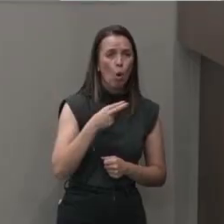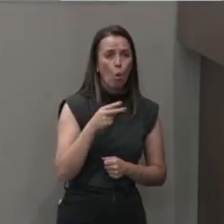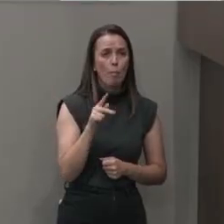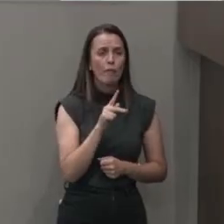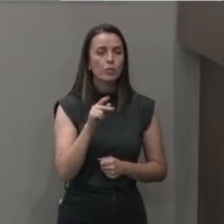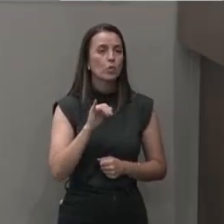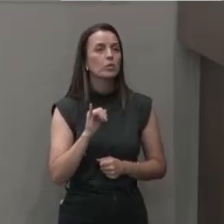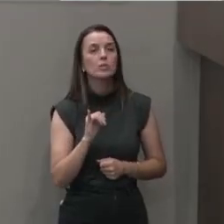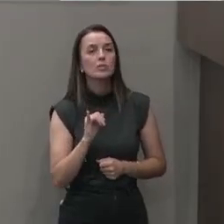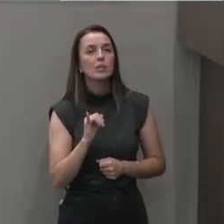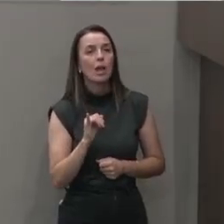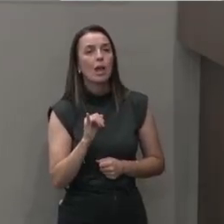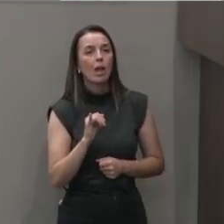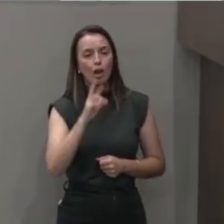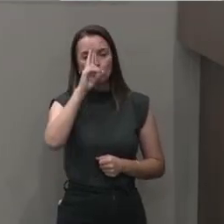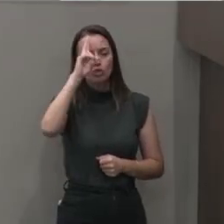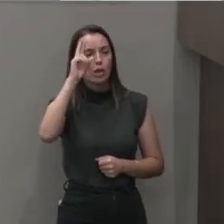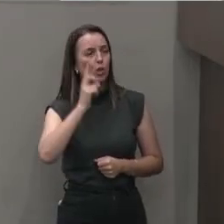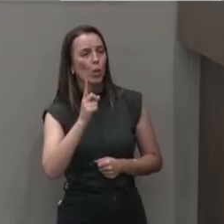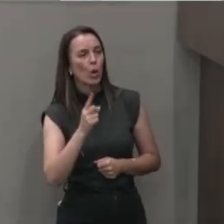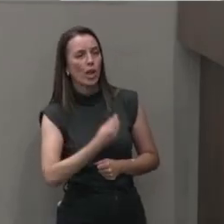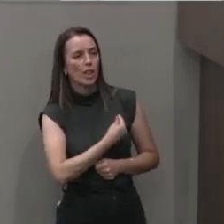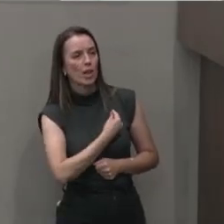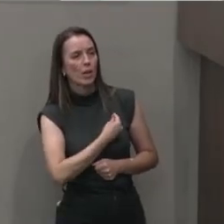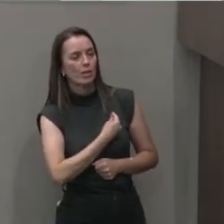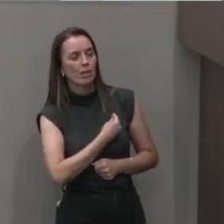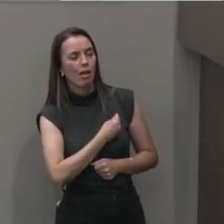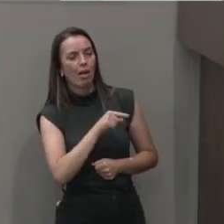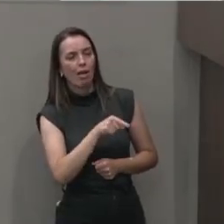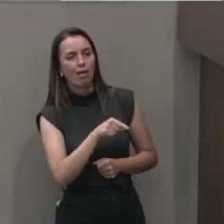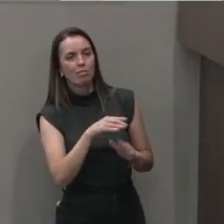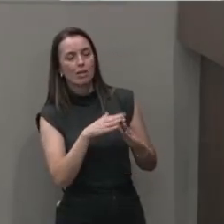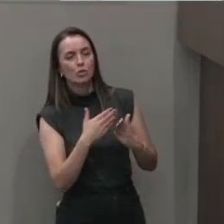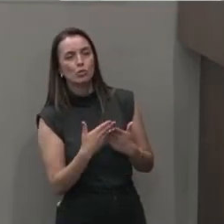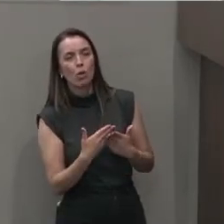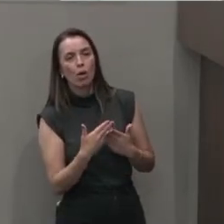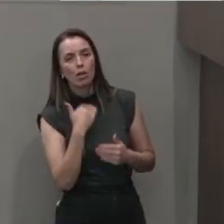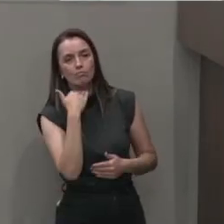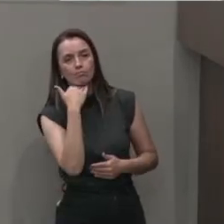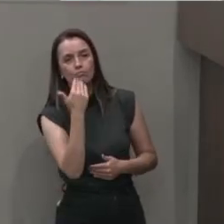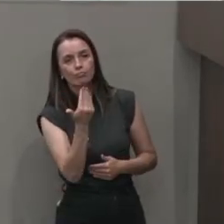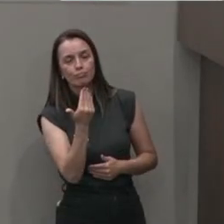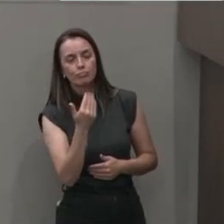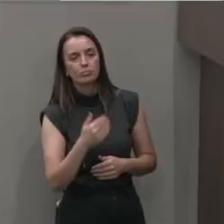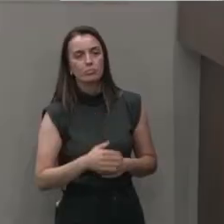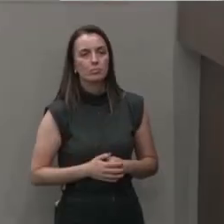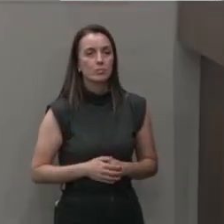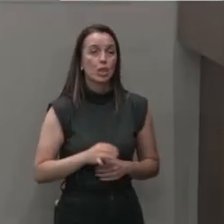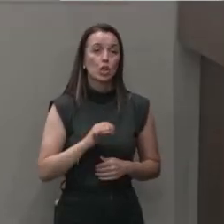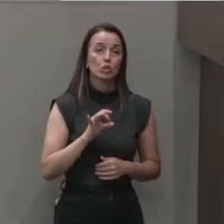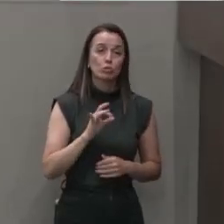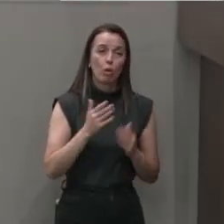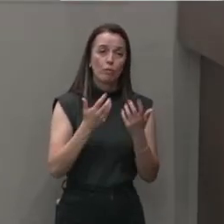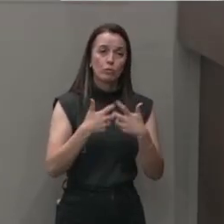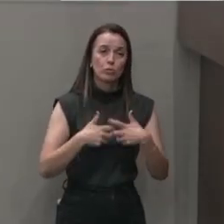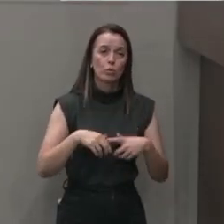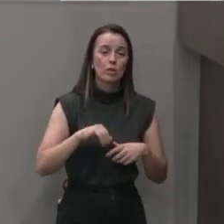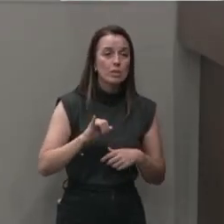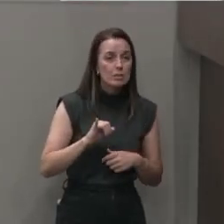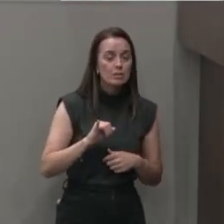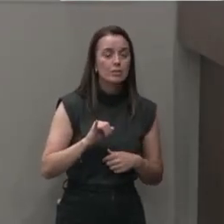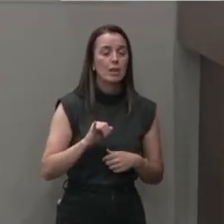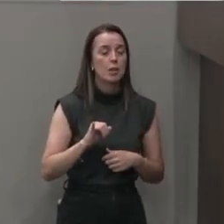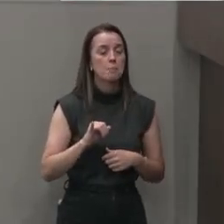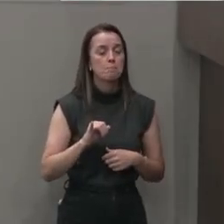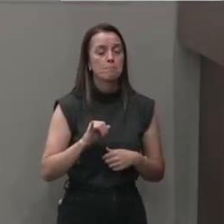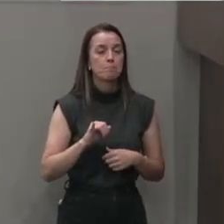na escola, não funciona o botão de pânico. O botão de pânico só funciona se a pessoa estiver lá. Então, se a diretora vier na